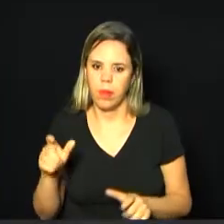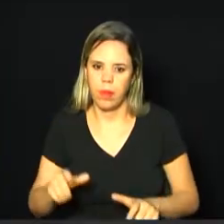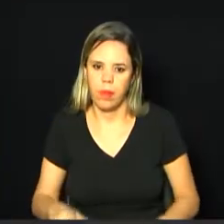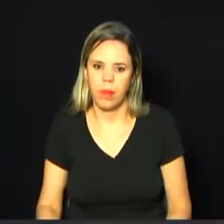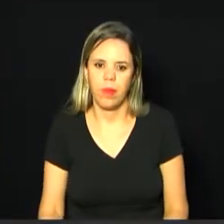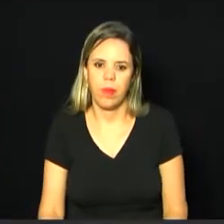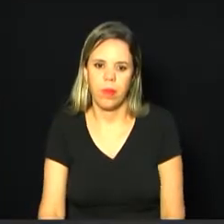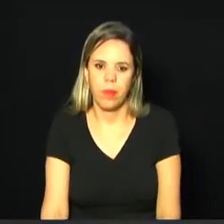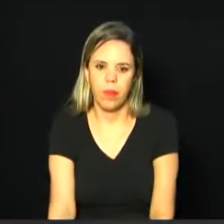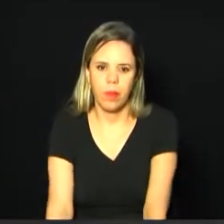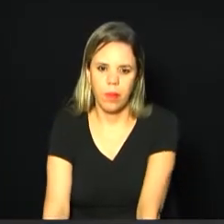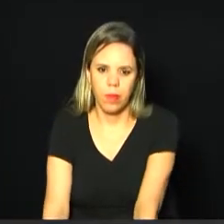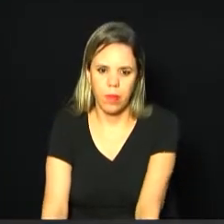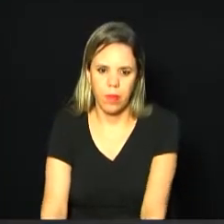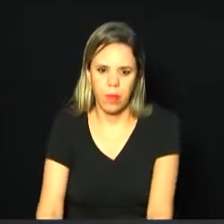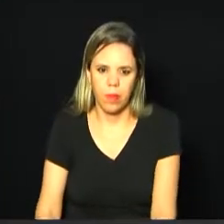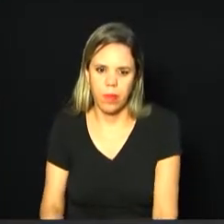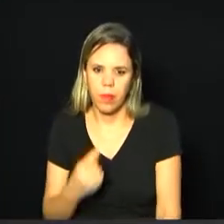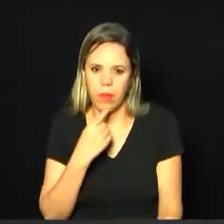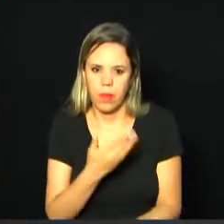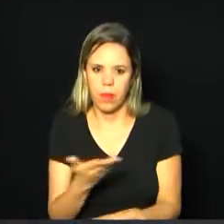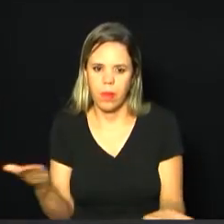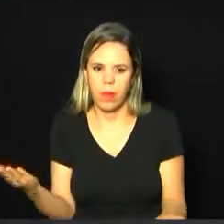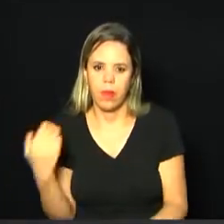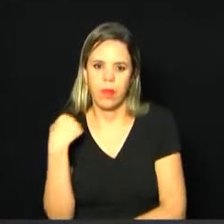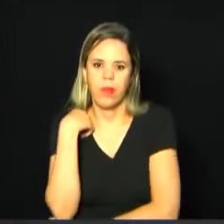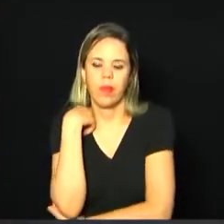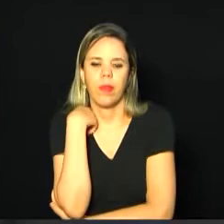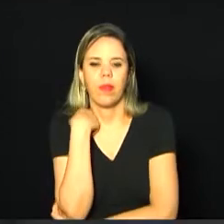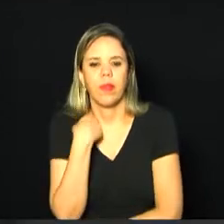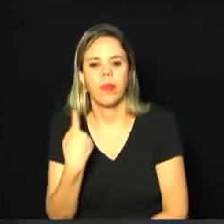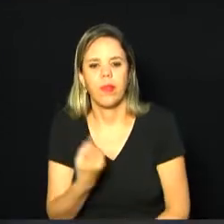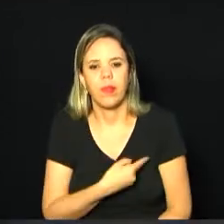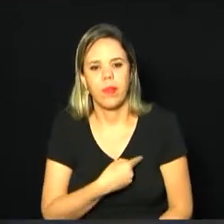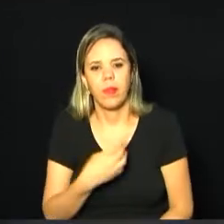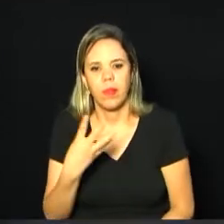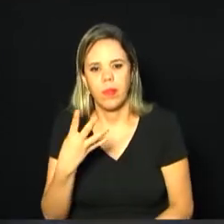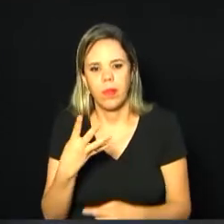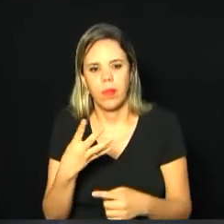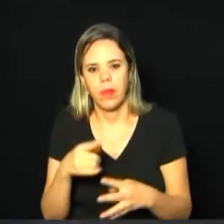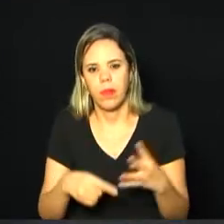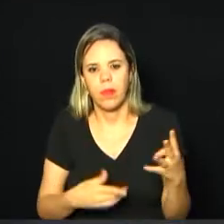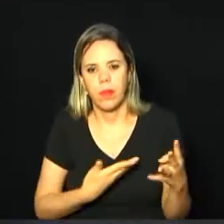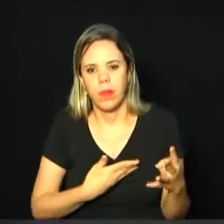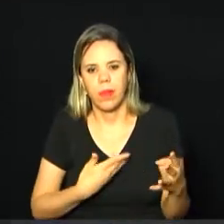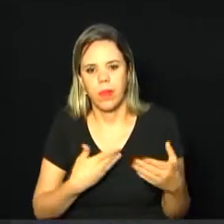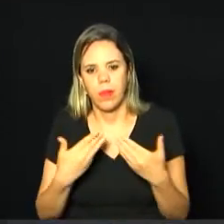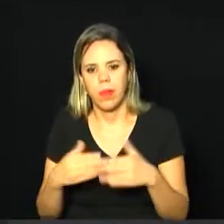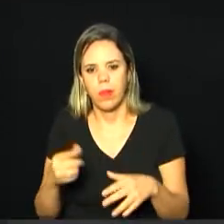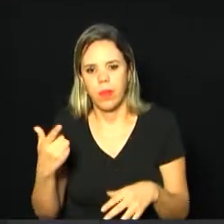lugares E aí E aí